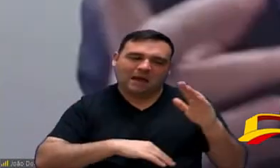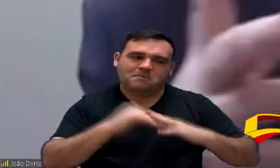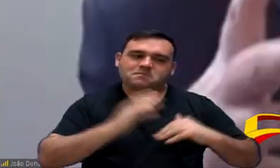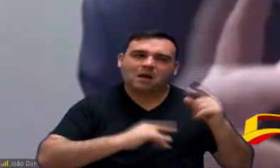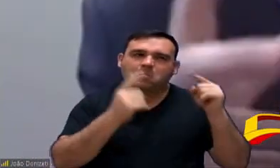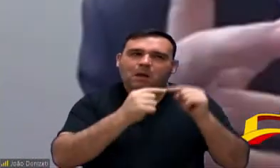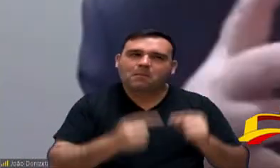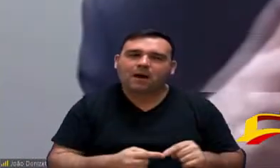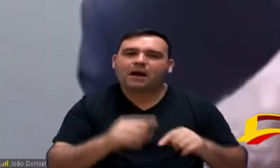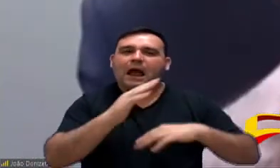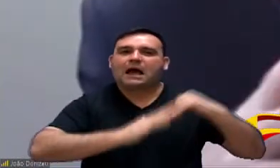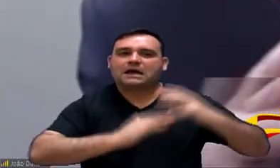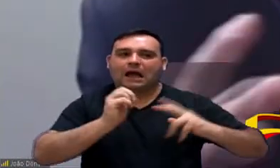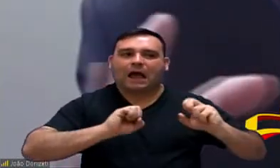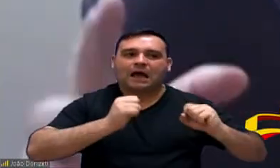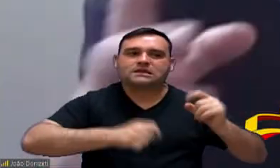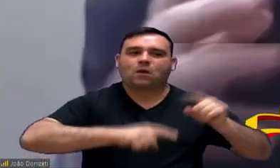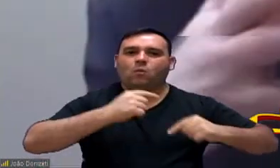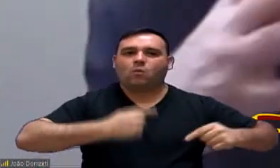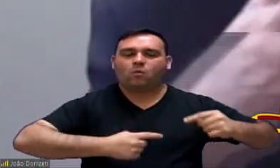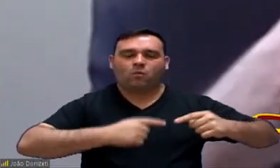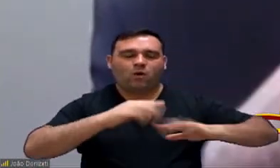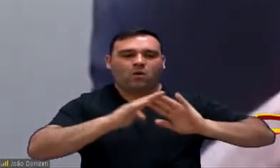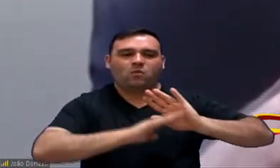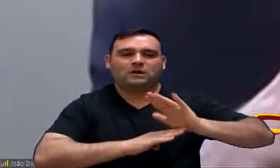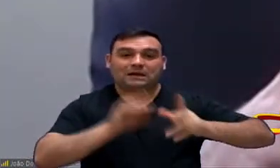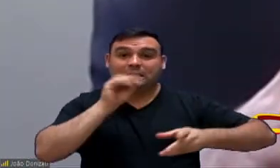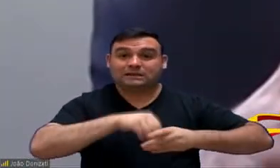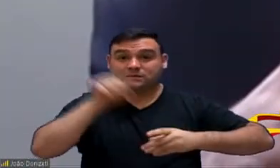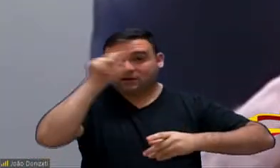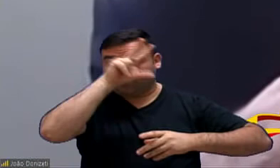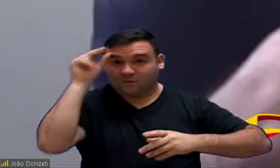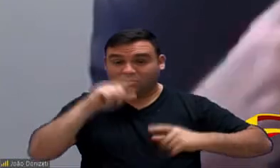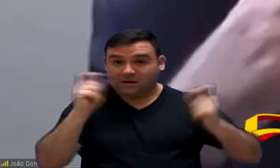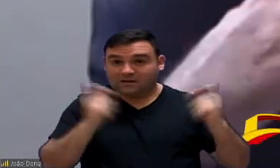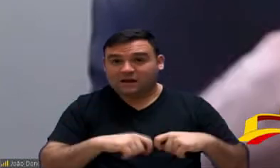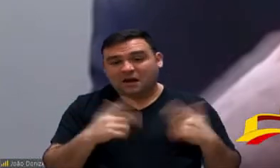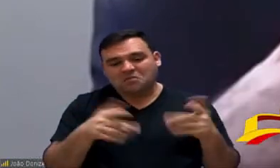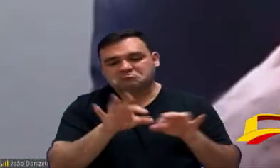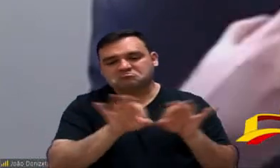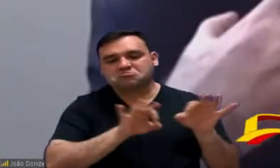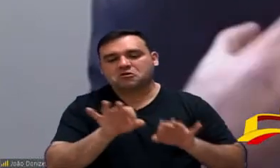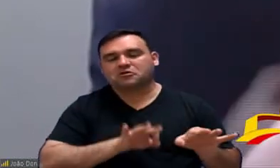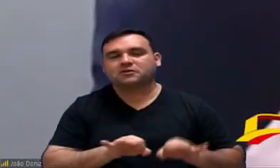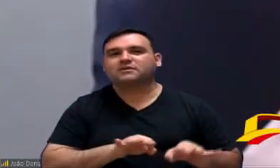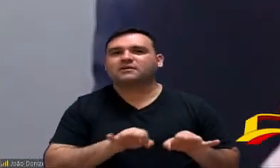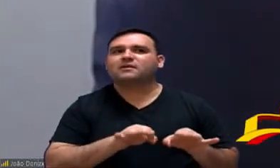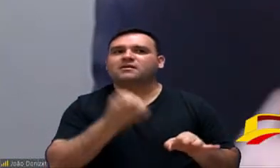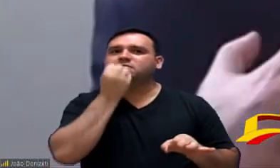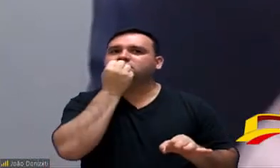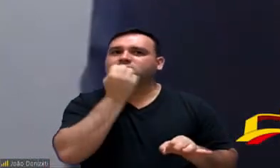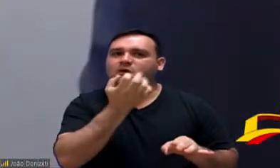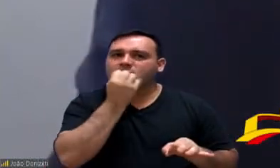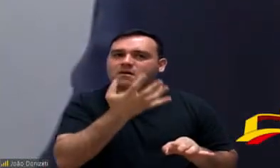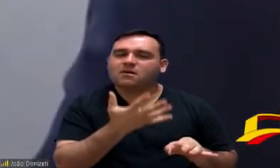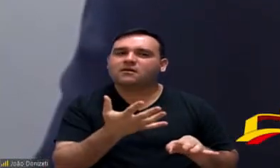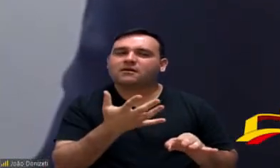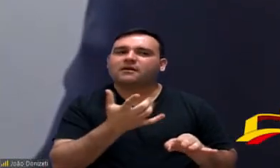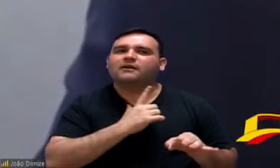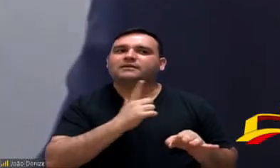implementação, ações políticas dentro do Executivo, é um projeto muito bom